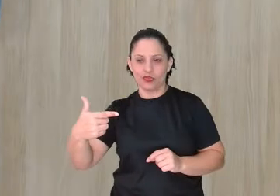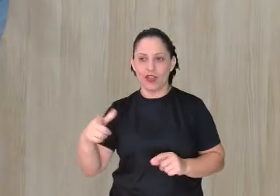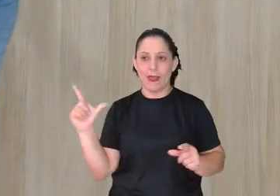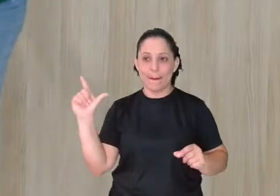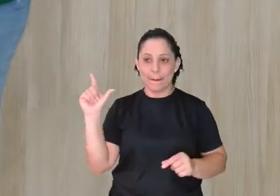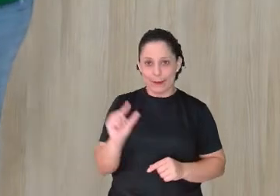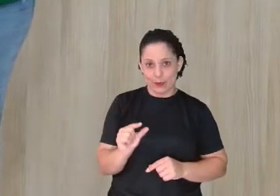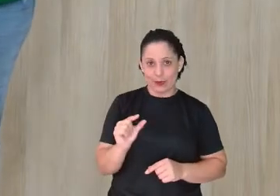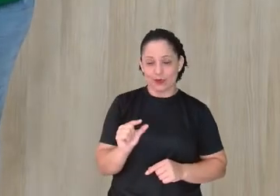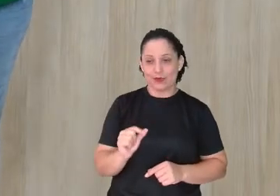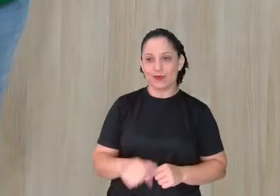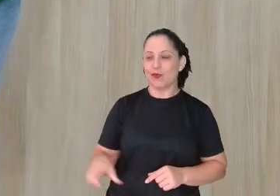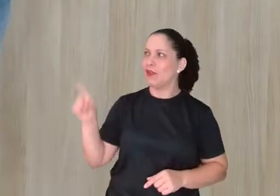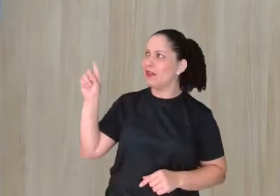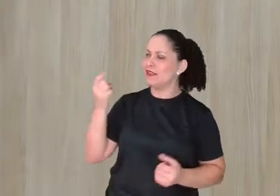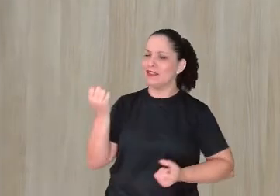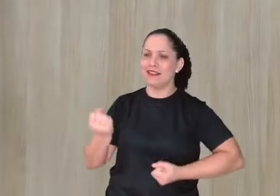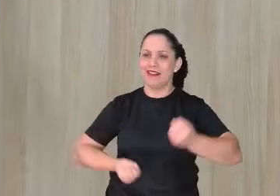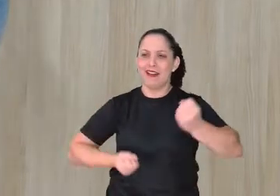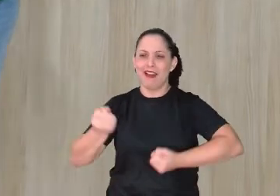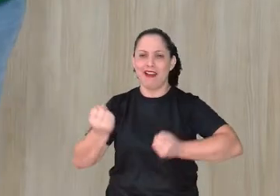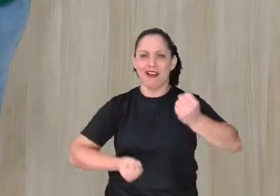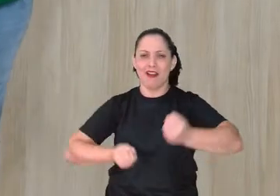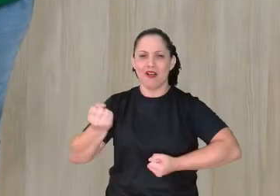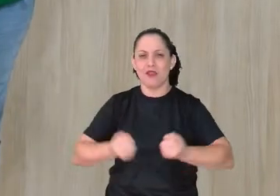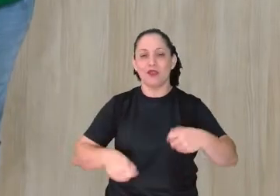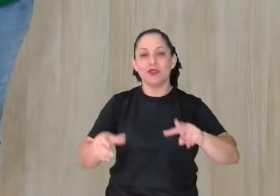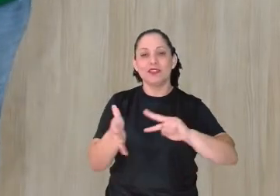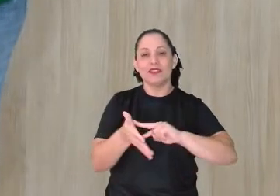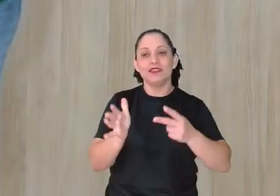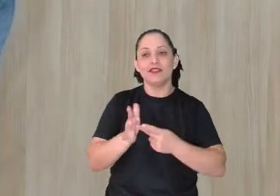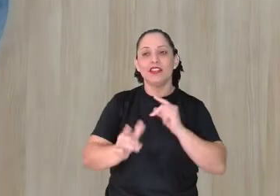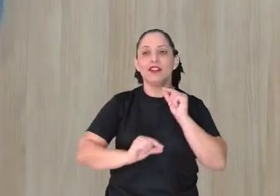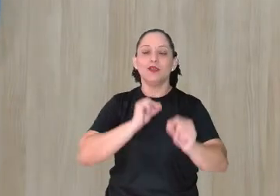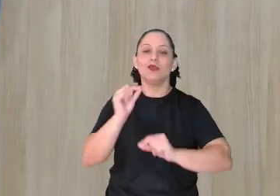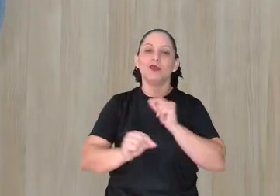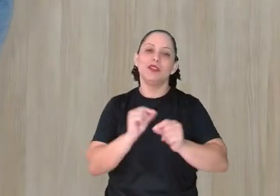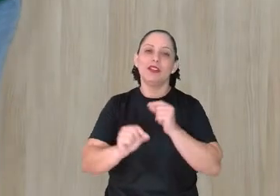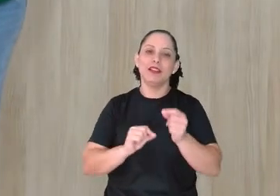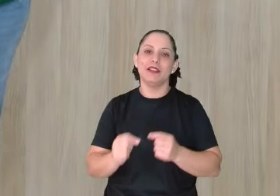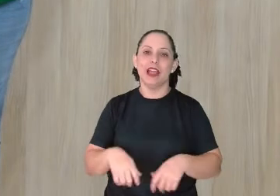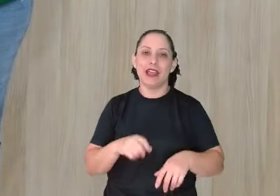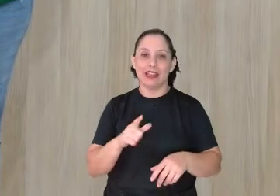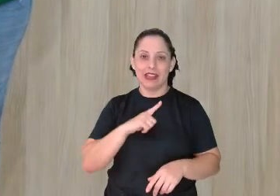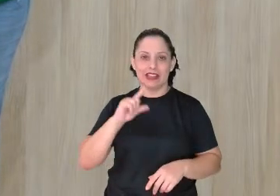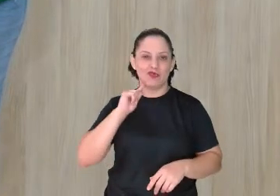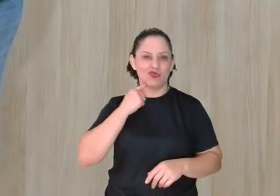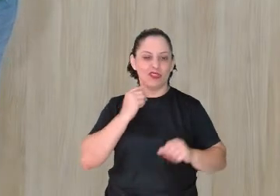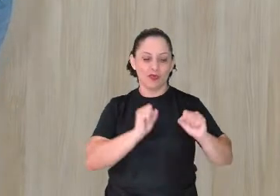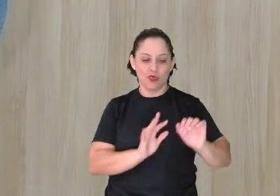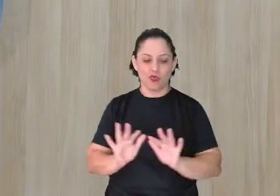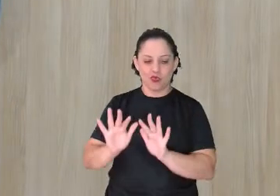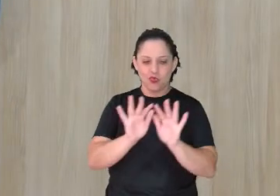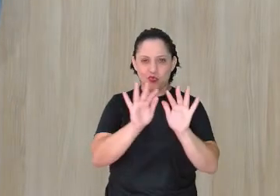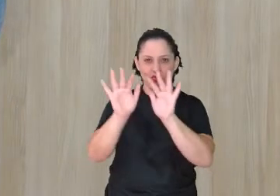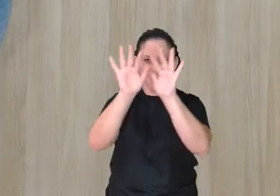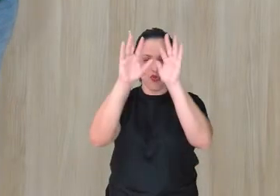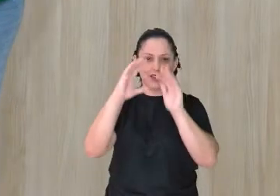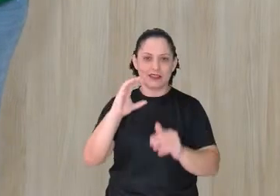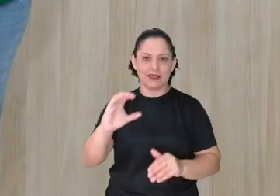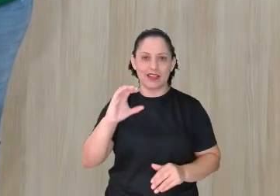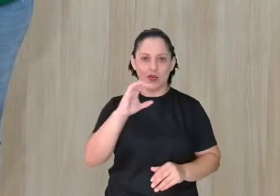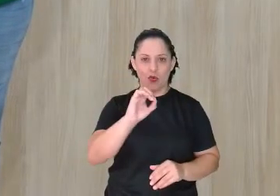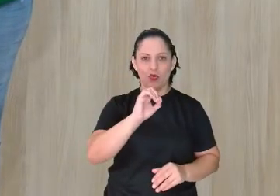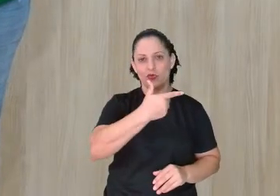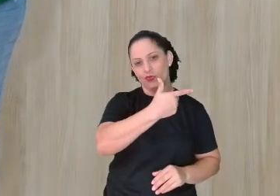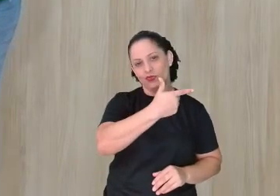Esse carrinho tá simbolizando o quê? A queima de combustíveis fósseis, né? Então, esse carbono que a gente fica jogando